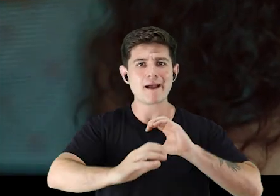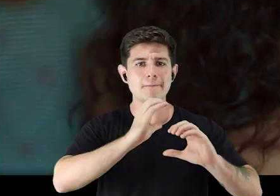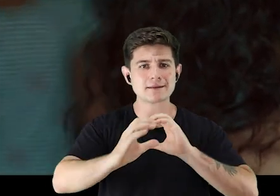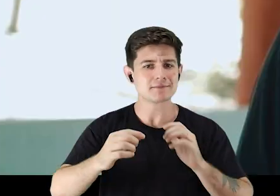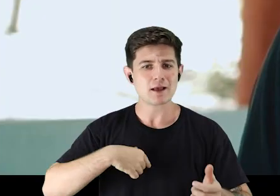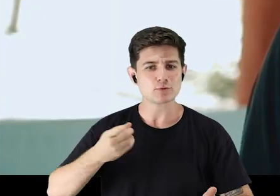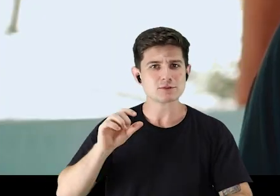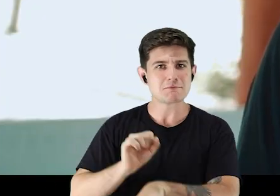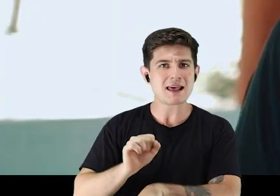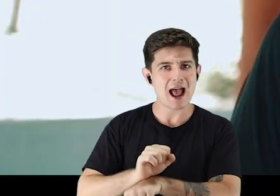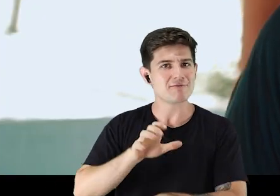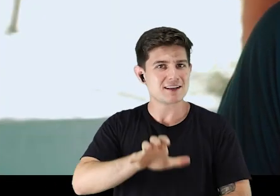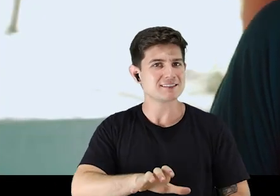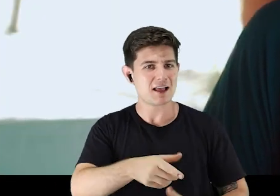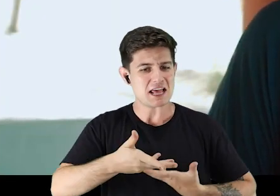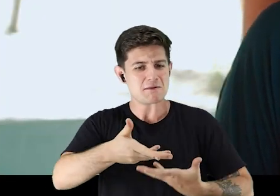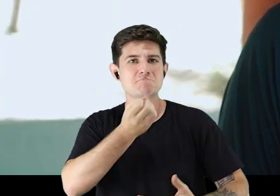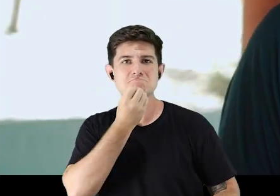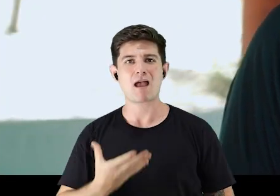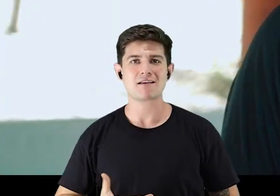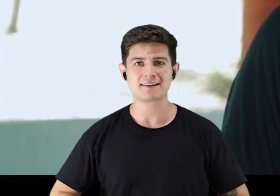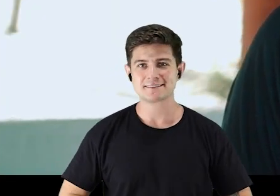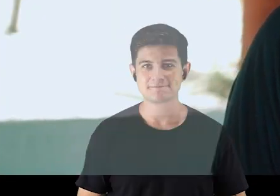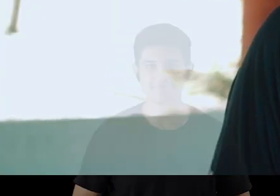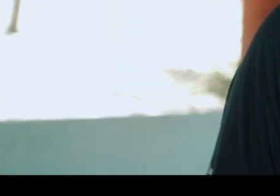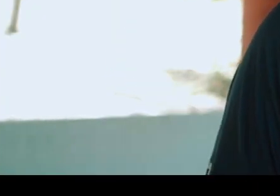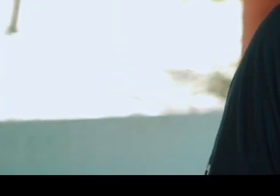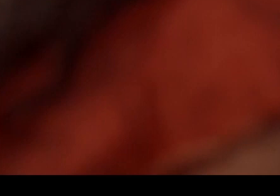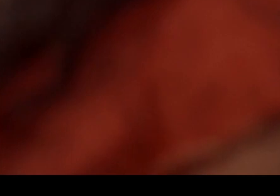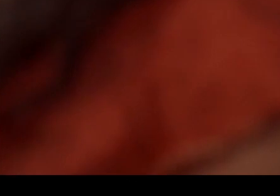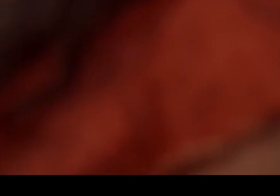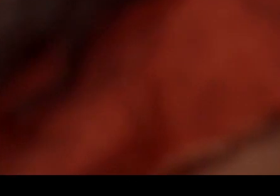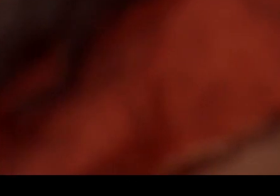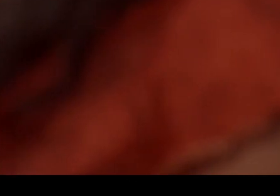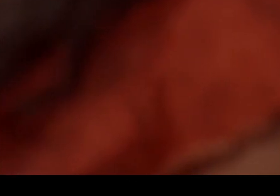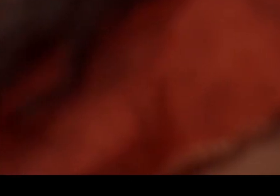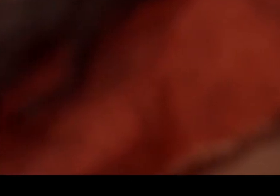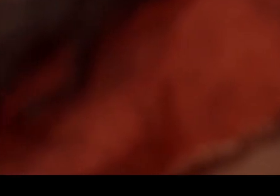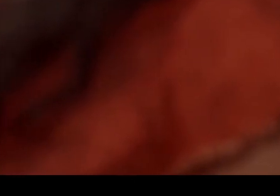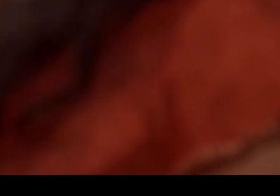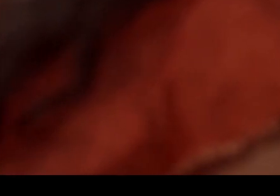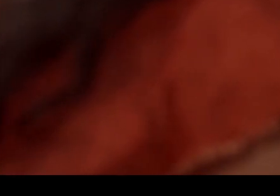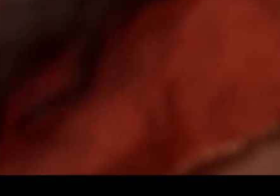e eu pessoalmente não esperava ser recebido tão bem quanto eu fui.